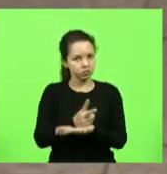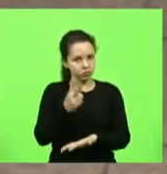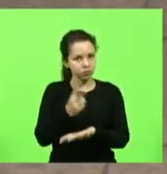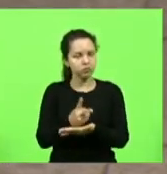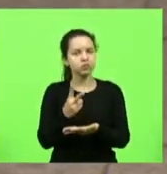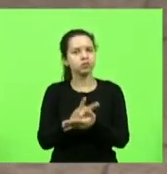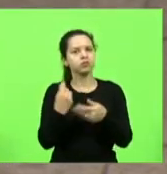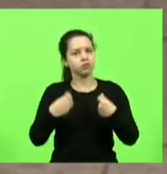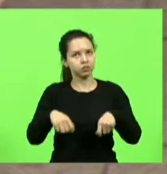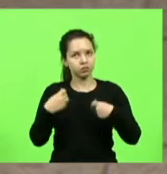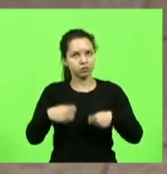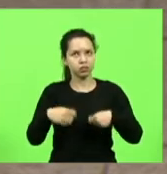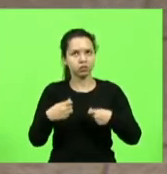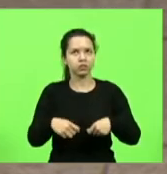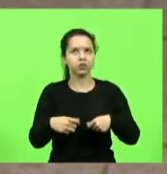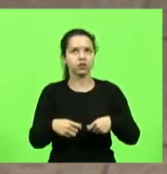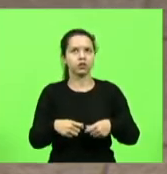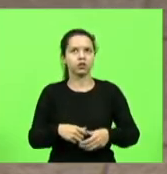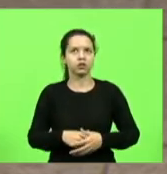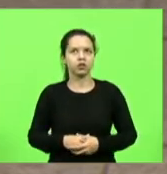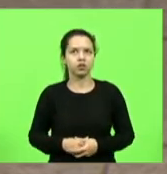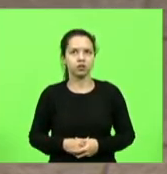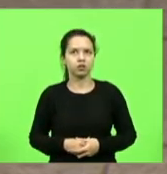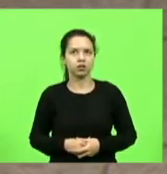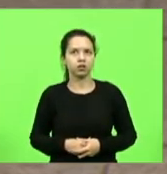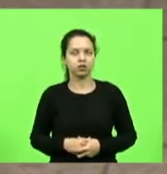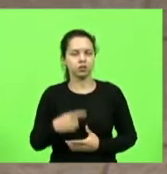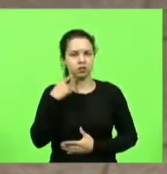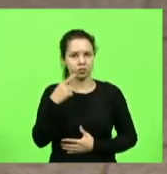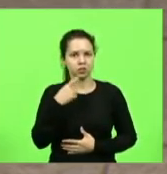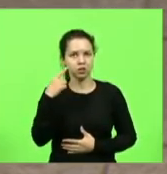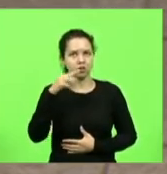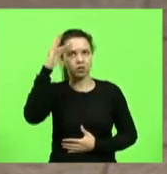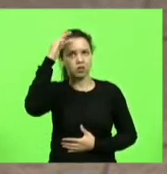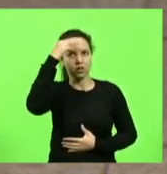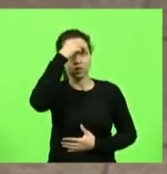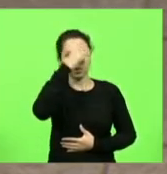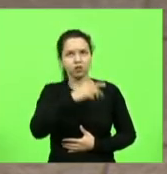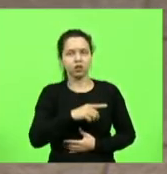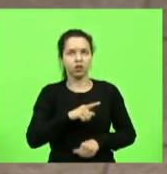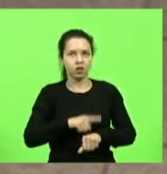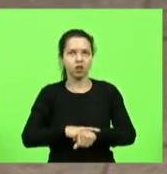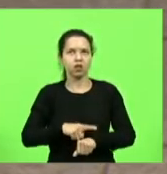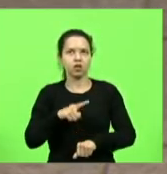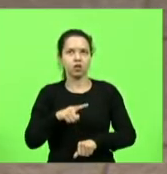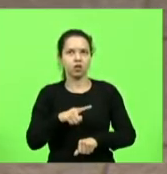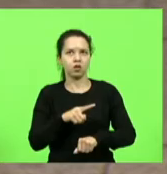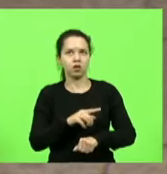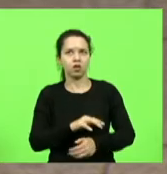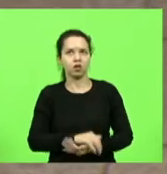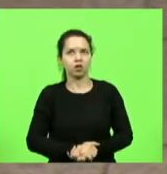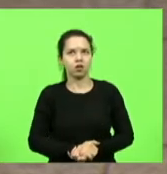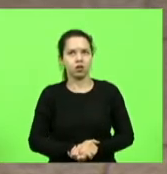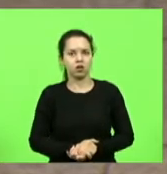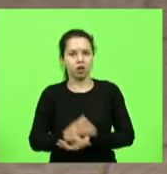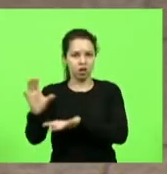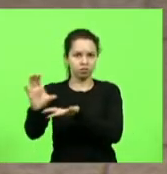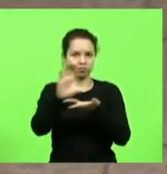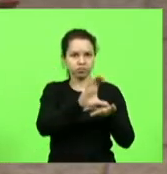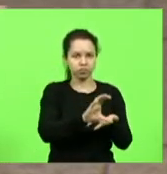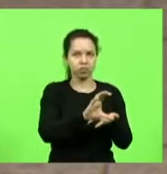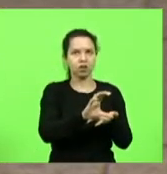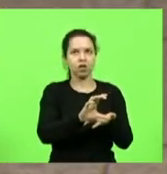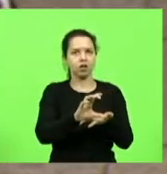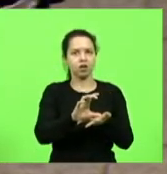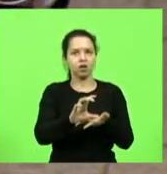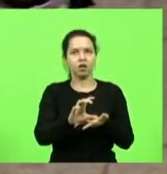sempre é essa coisa, deputado Fabiano, chega na hora de deixar o MEA aqui, né? Eles se